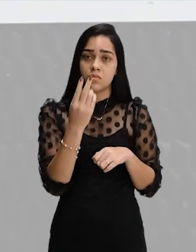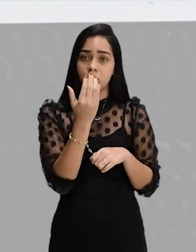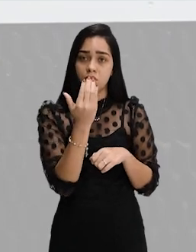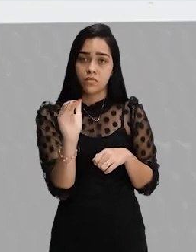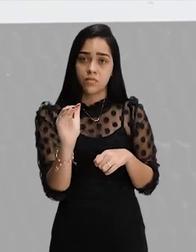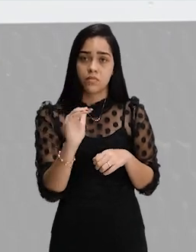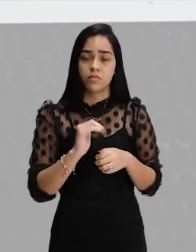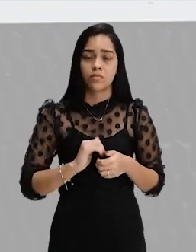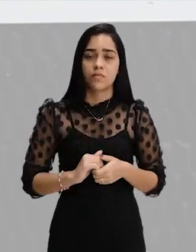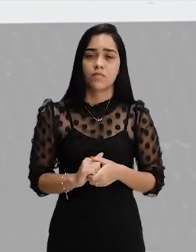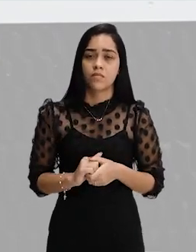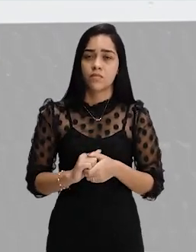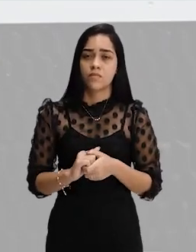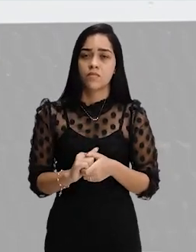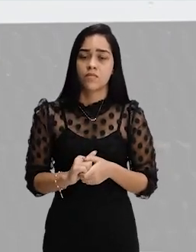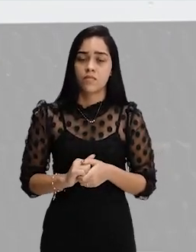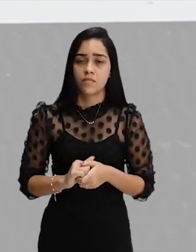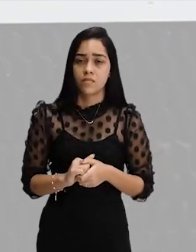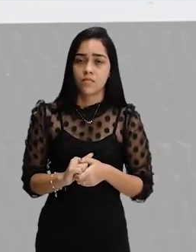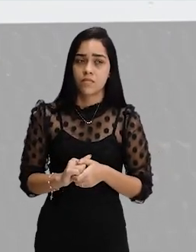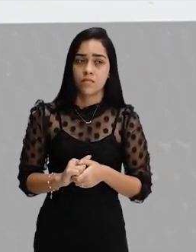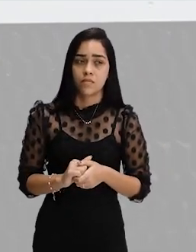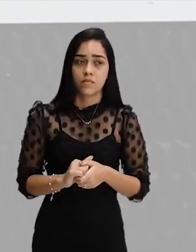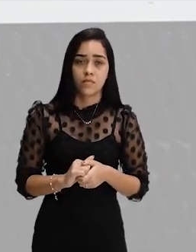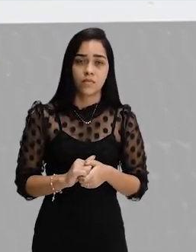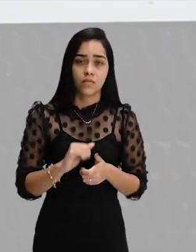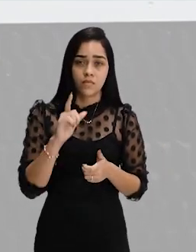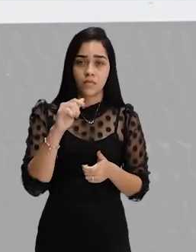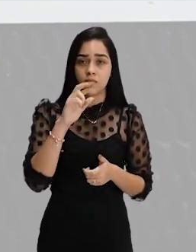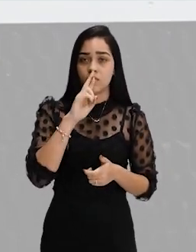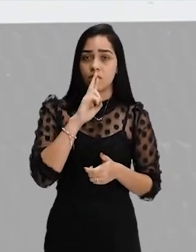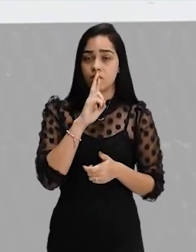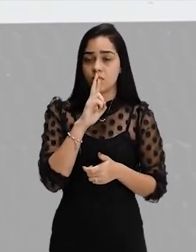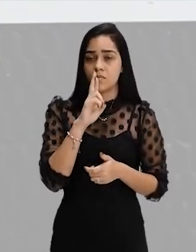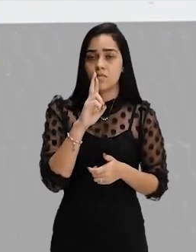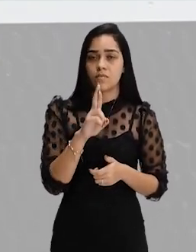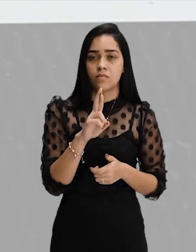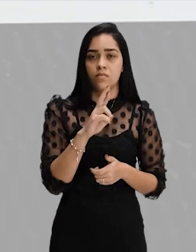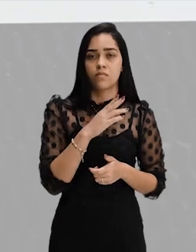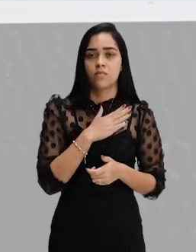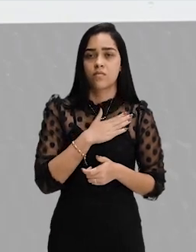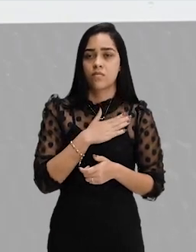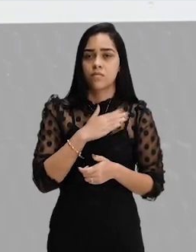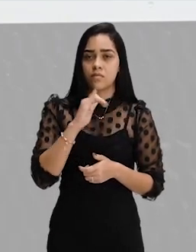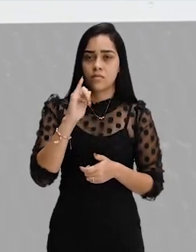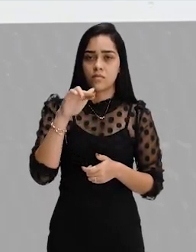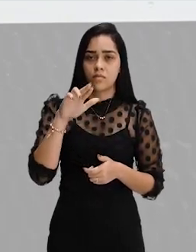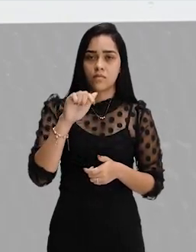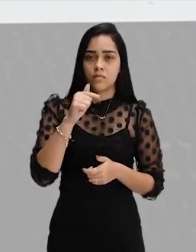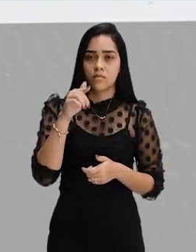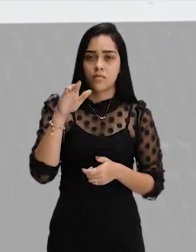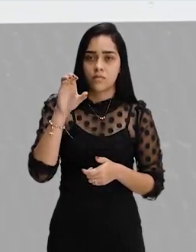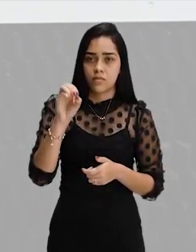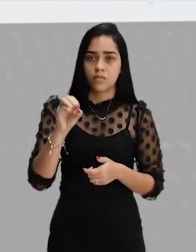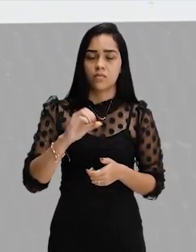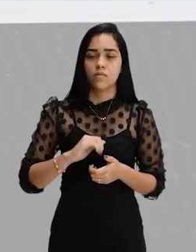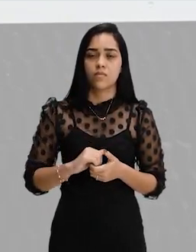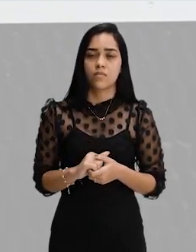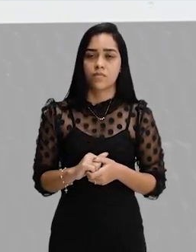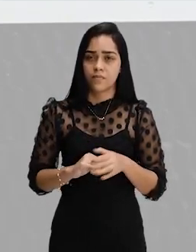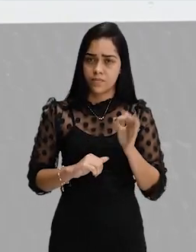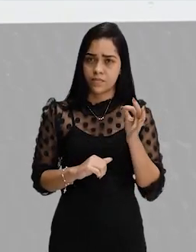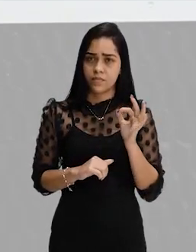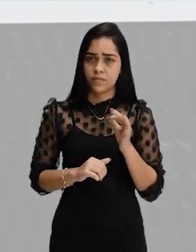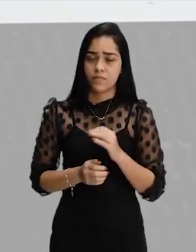2,5. Tá? Então, essa aqui é a solução da minha inequação do primeiro grau.